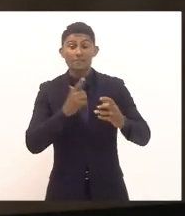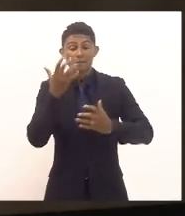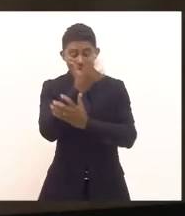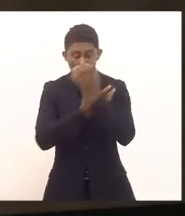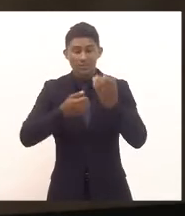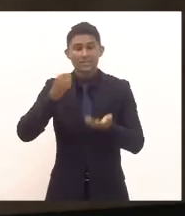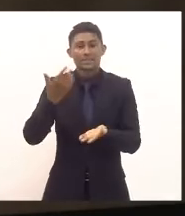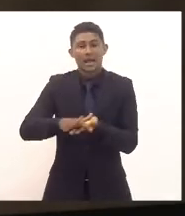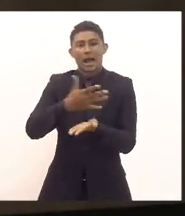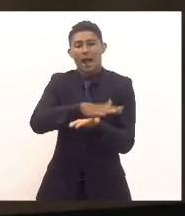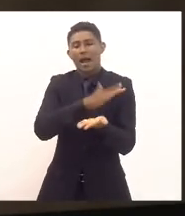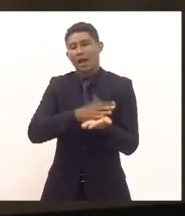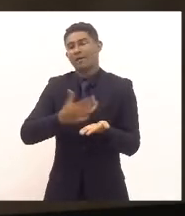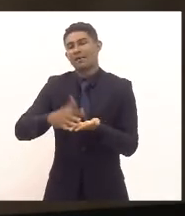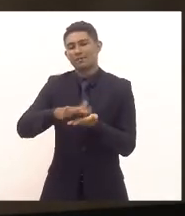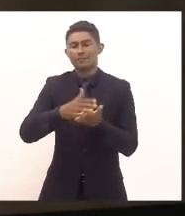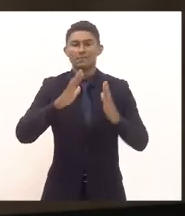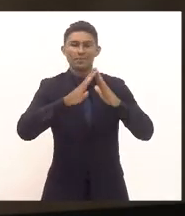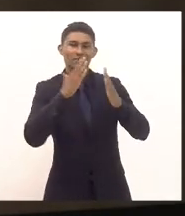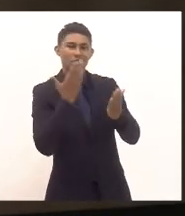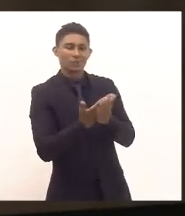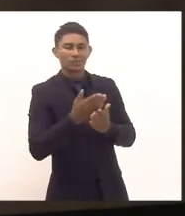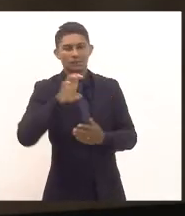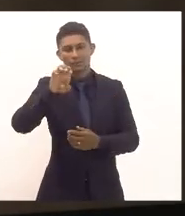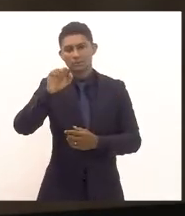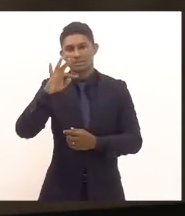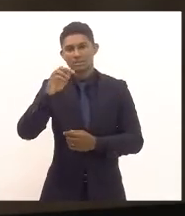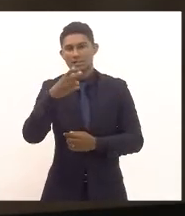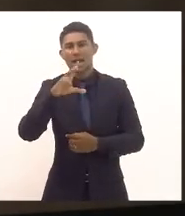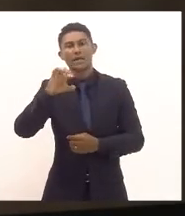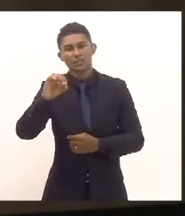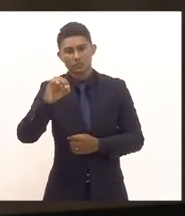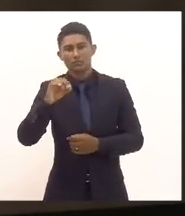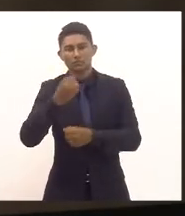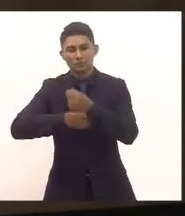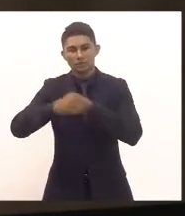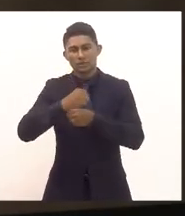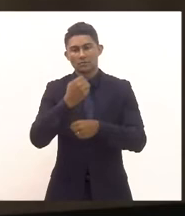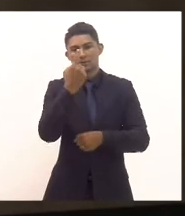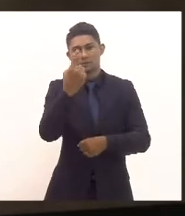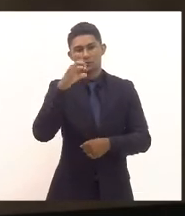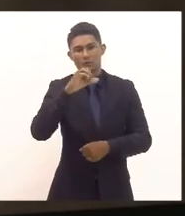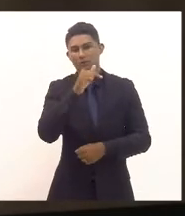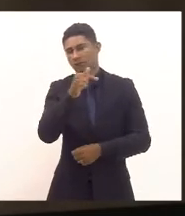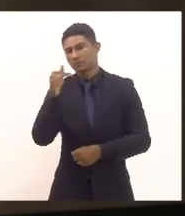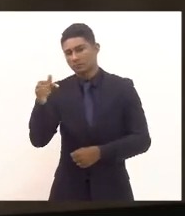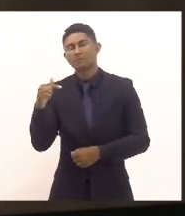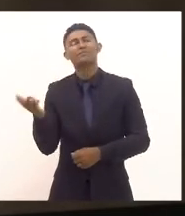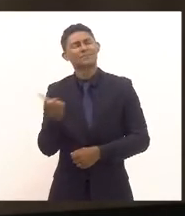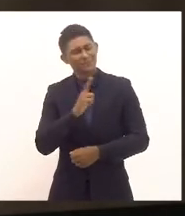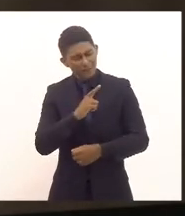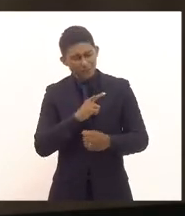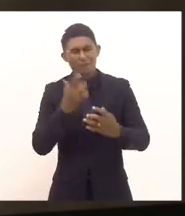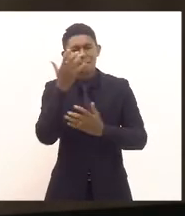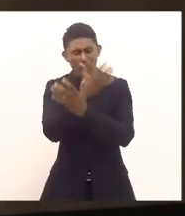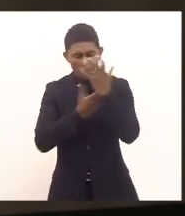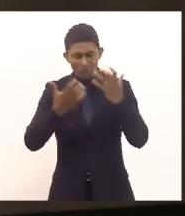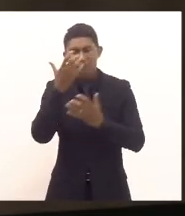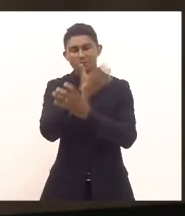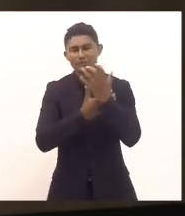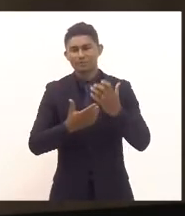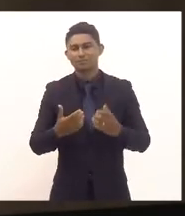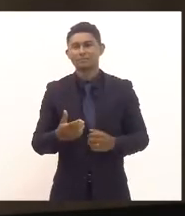conhecido e popular da escola de samba Estácio de Sá em 77 que cantou a Rádio Nacional o cantor os grandes nomes